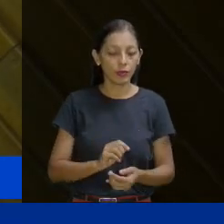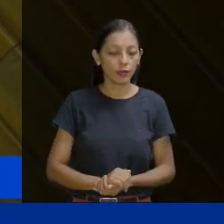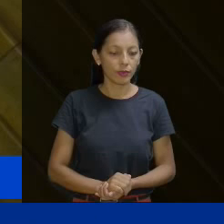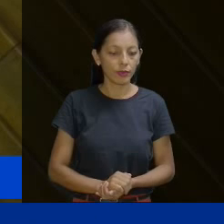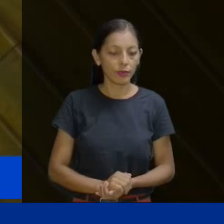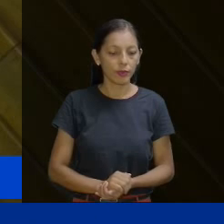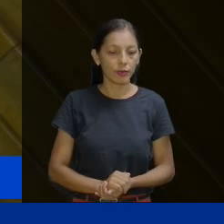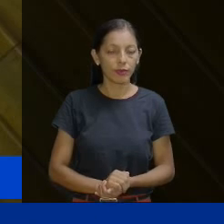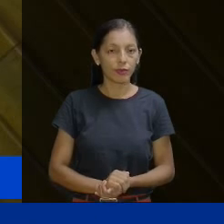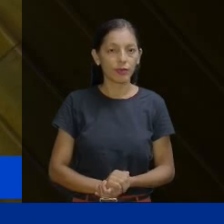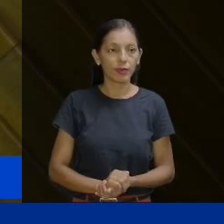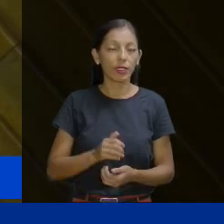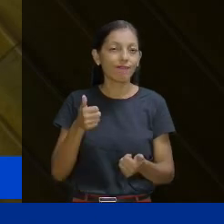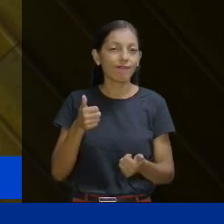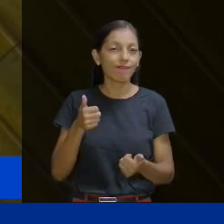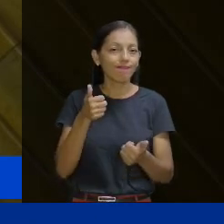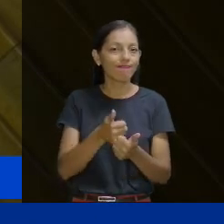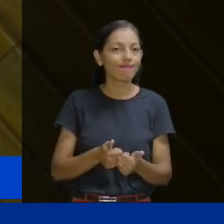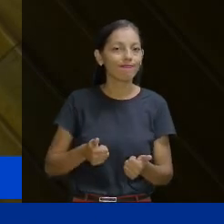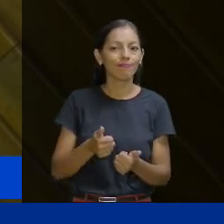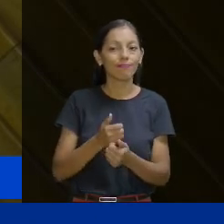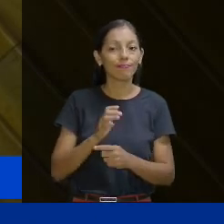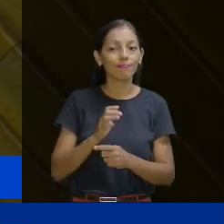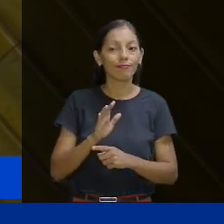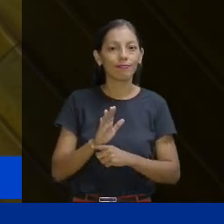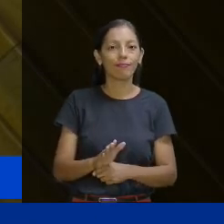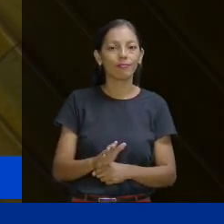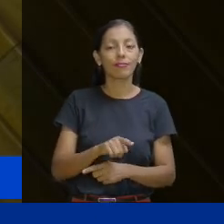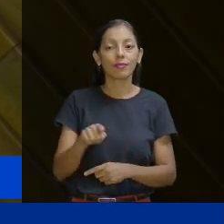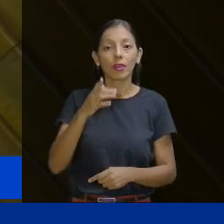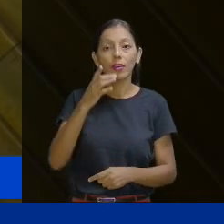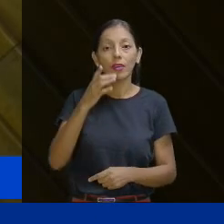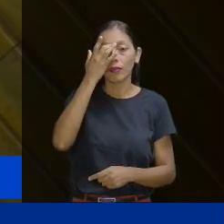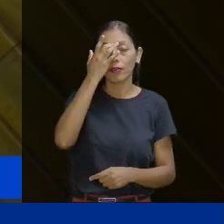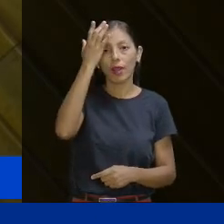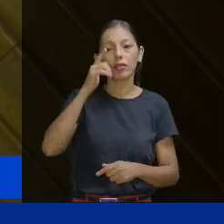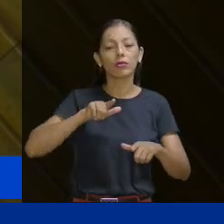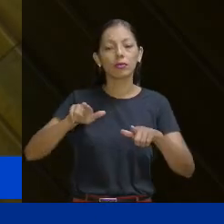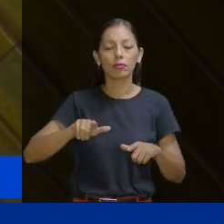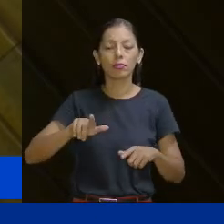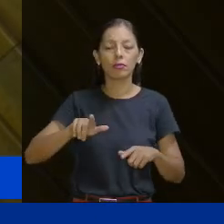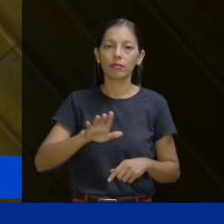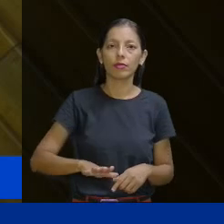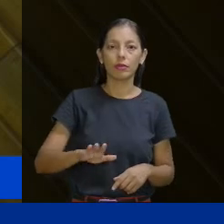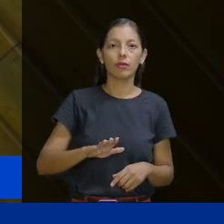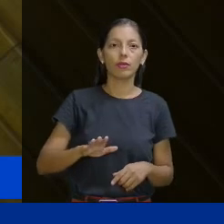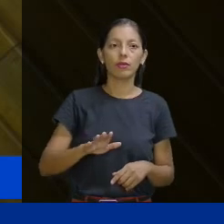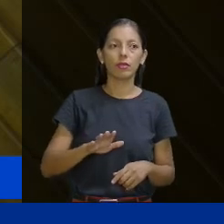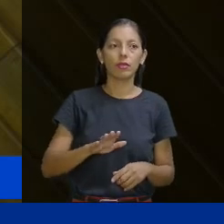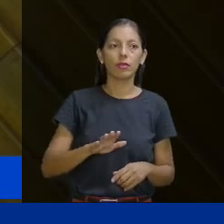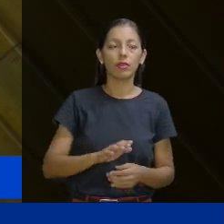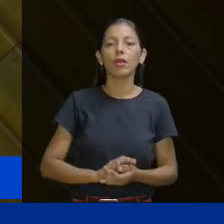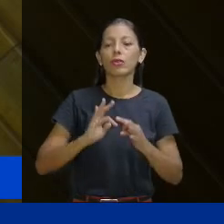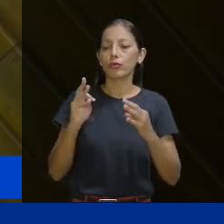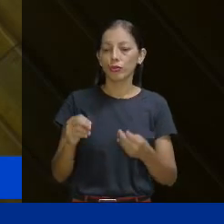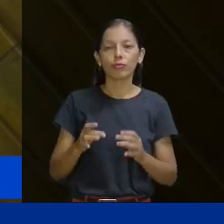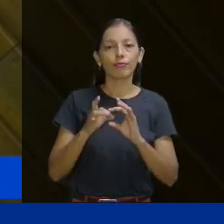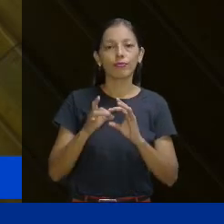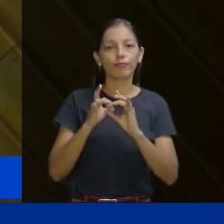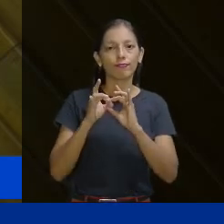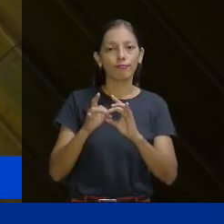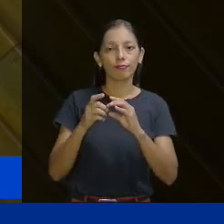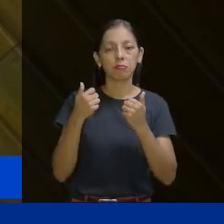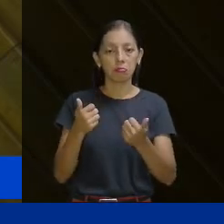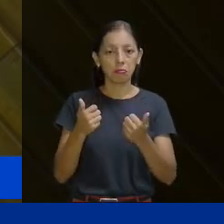tentar facilitar o processo, tentar coordenar as ações para que tudo dê certo.